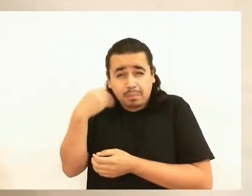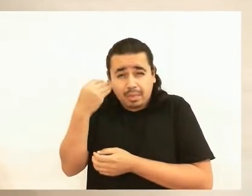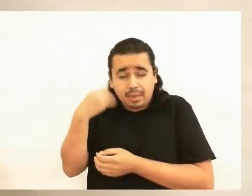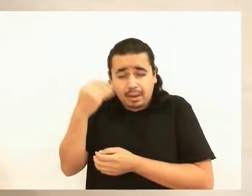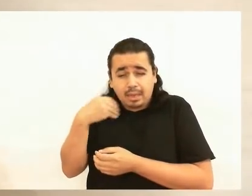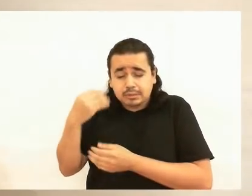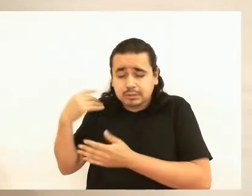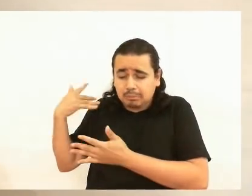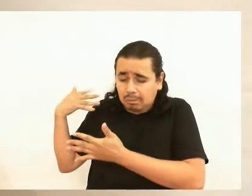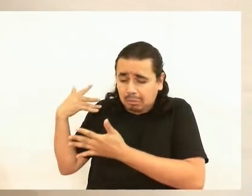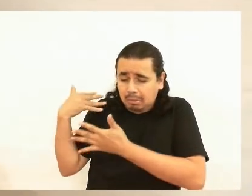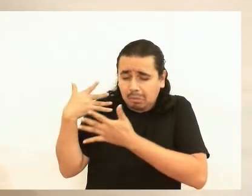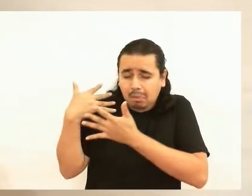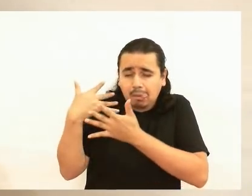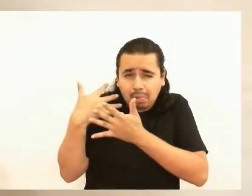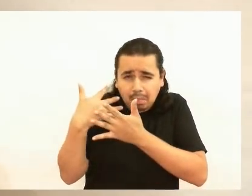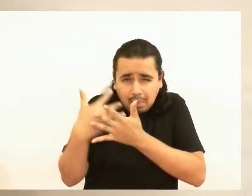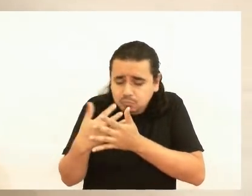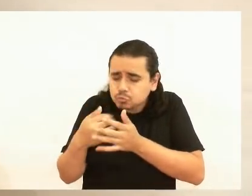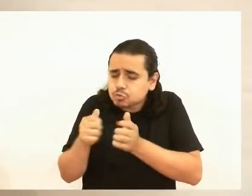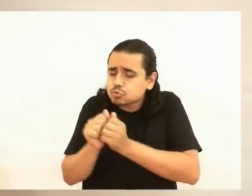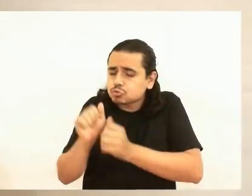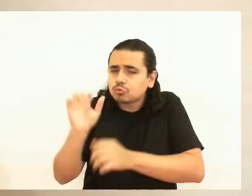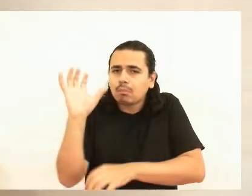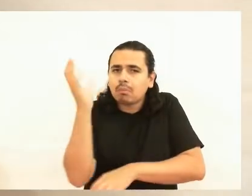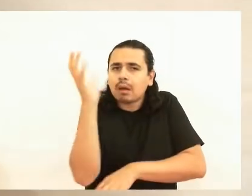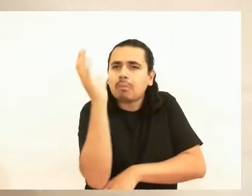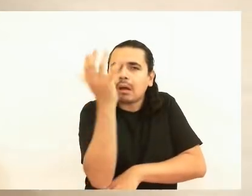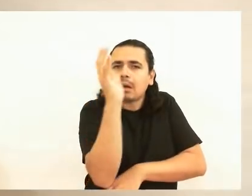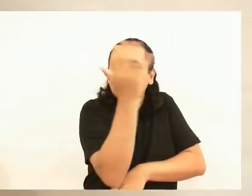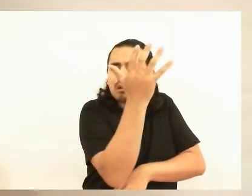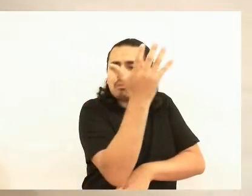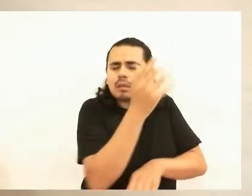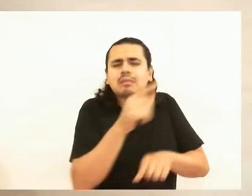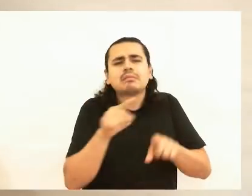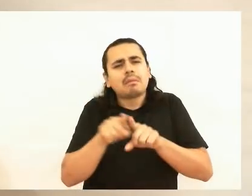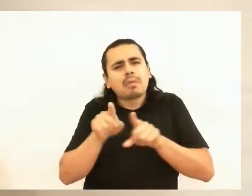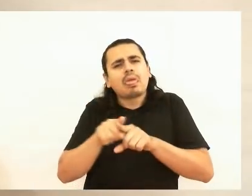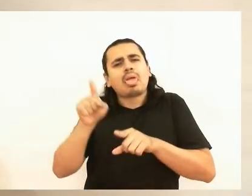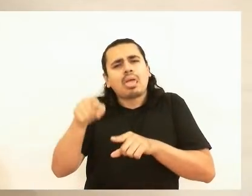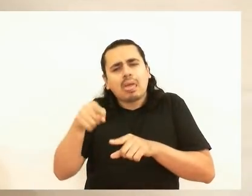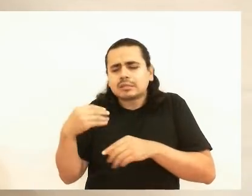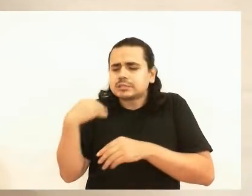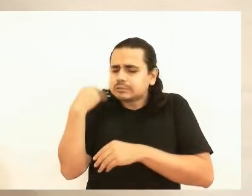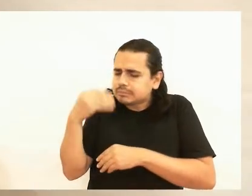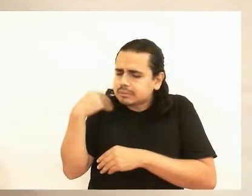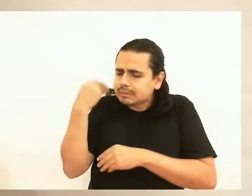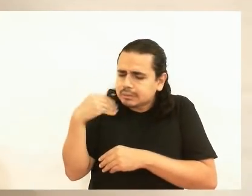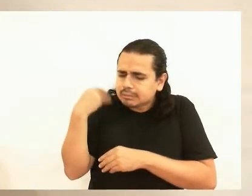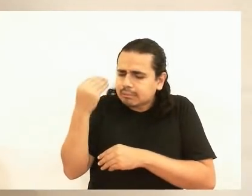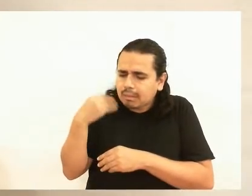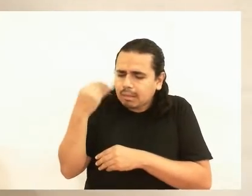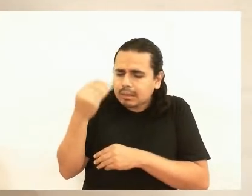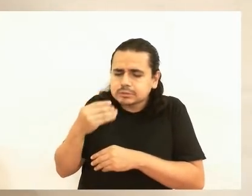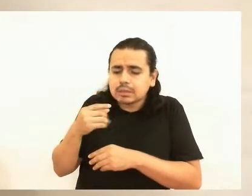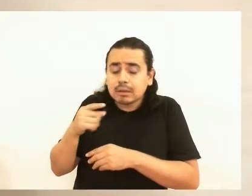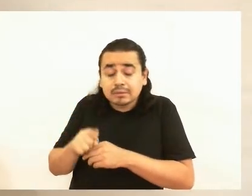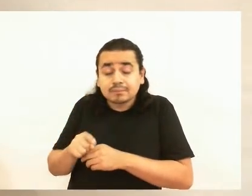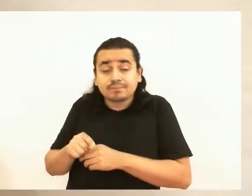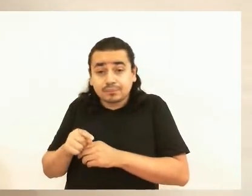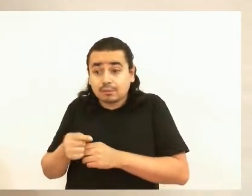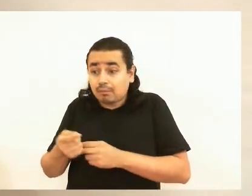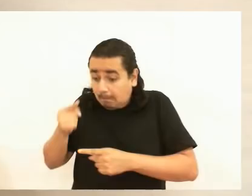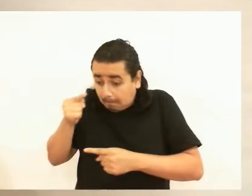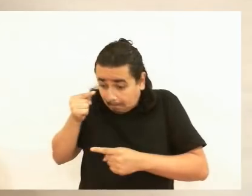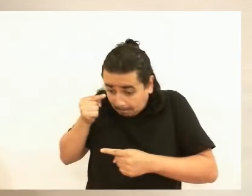de com a natureza também é uma experiência de não de